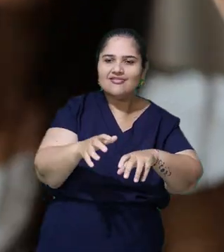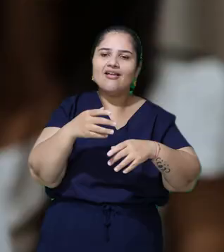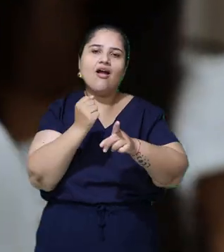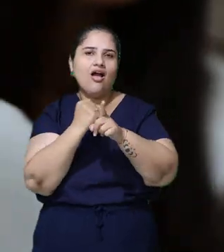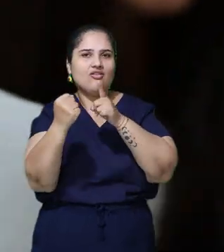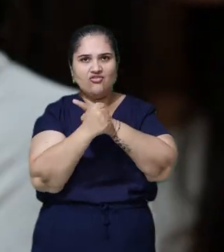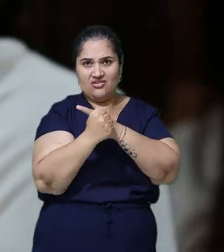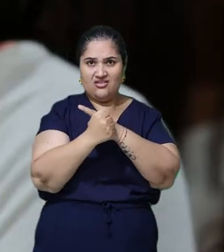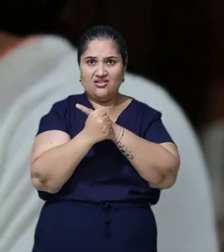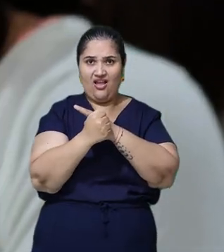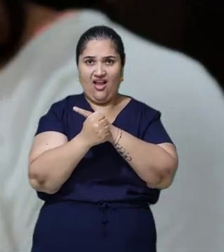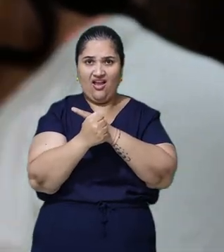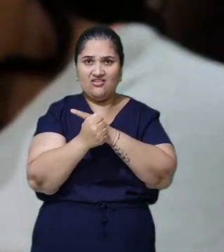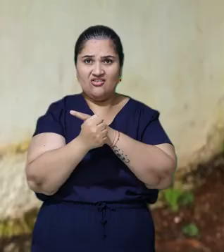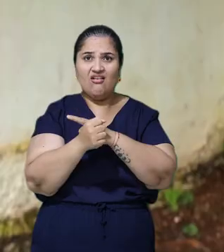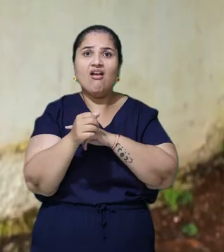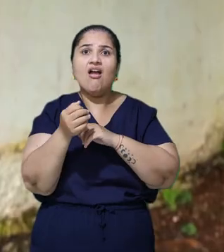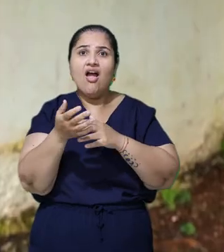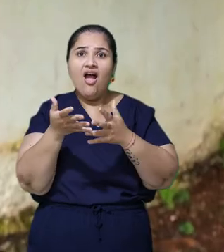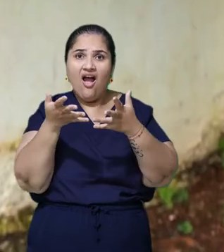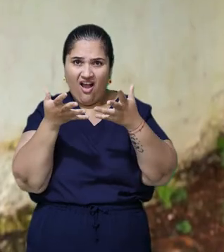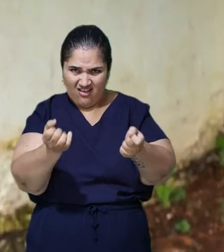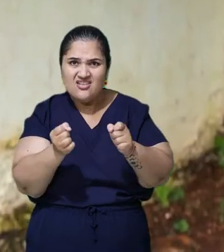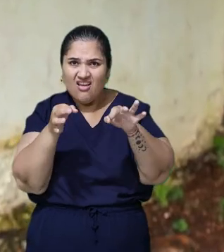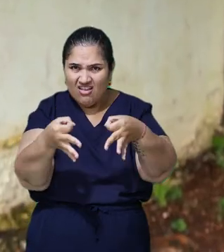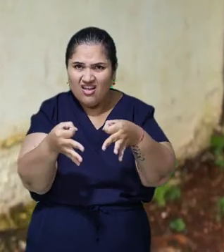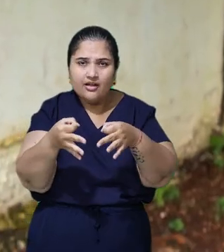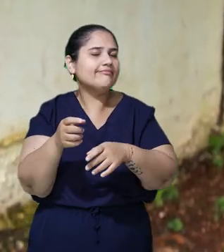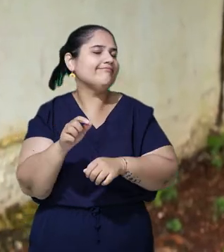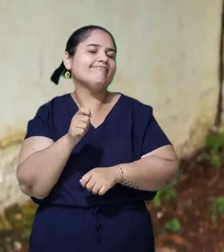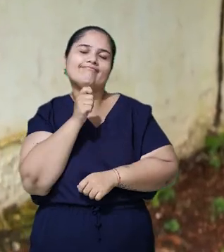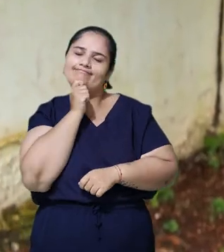ainda não está preparada. Então a gente enfrenta